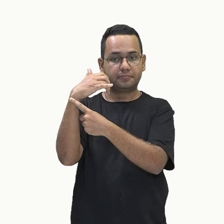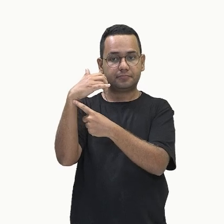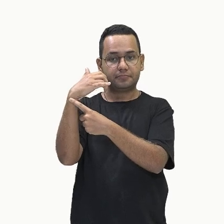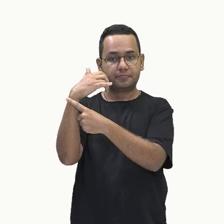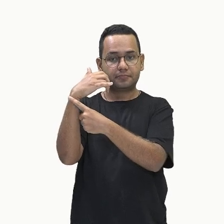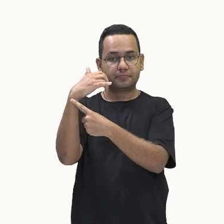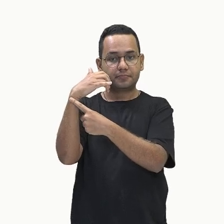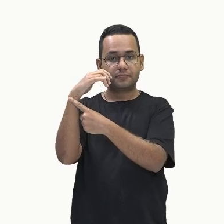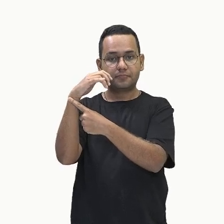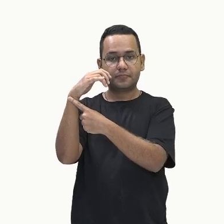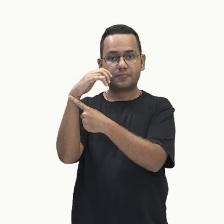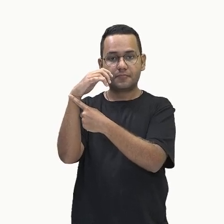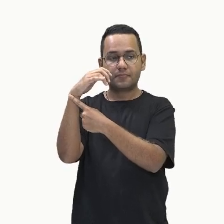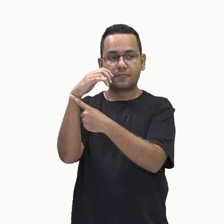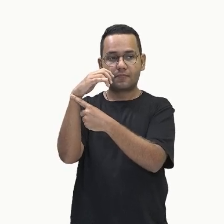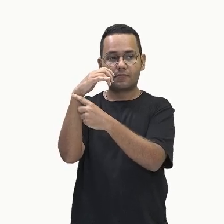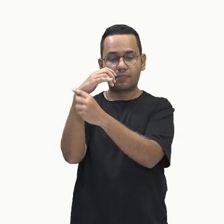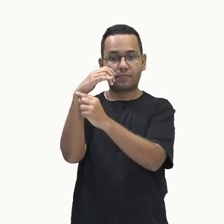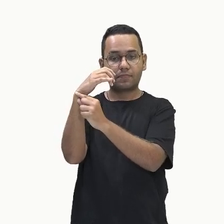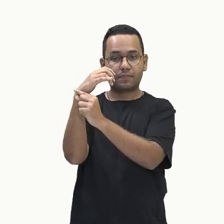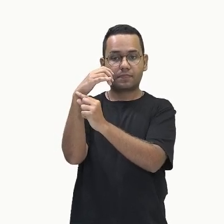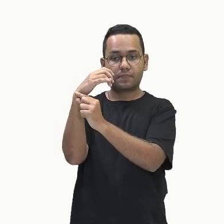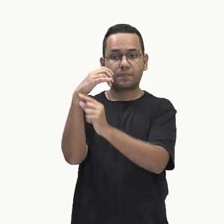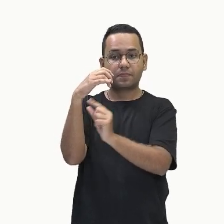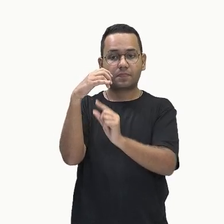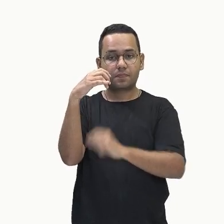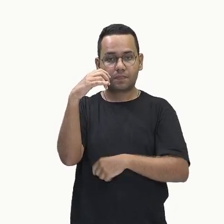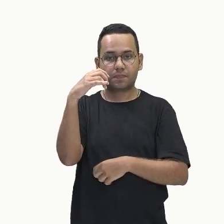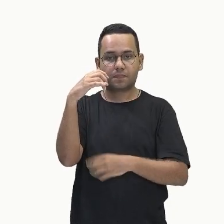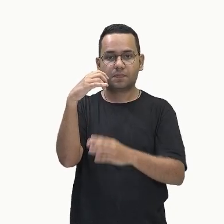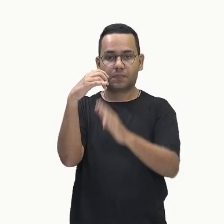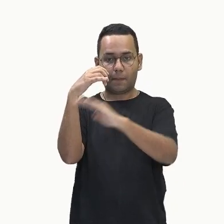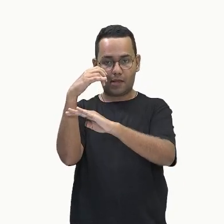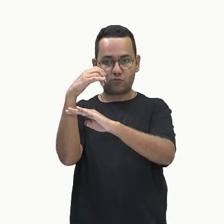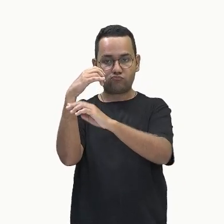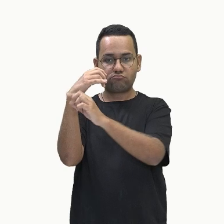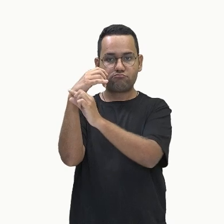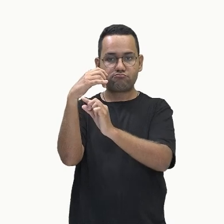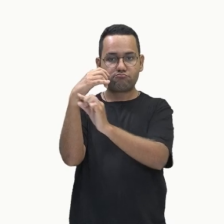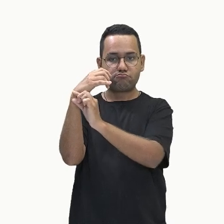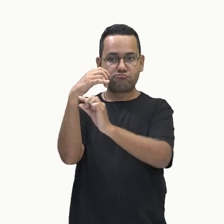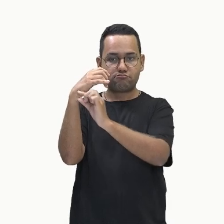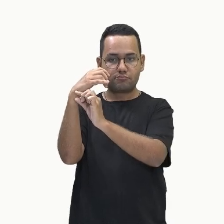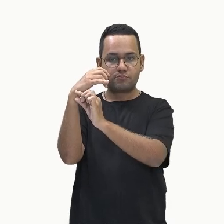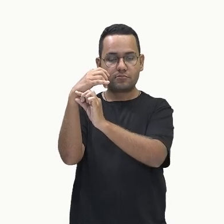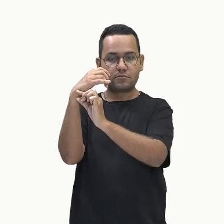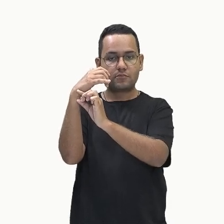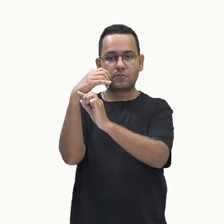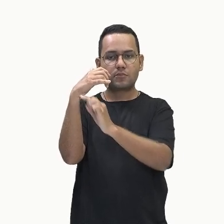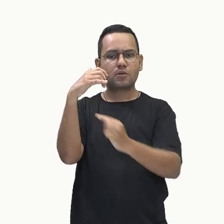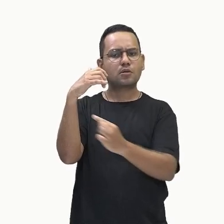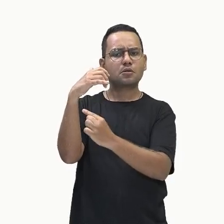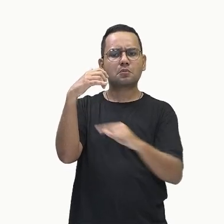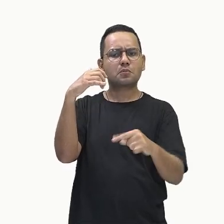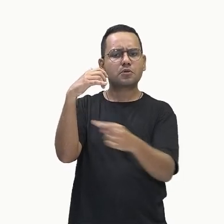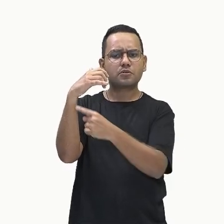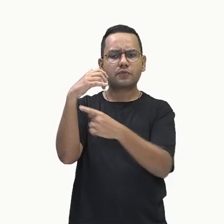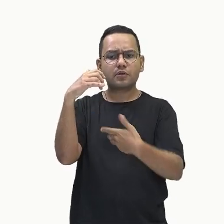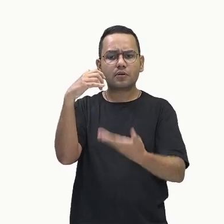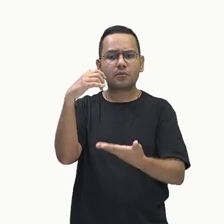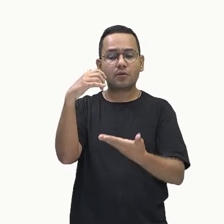cerebelo, ele está localizado abaixo do nosso cérebro e coordena